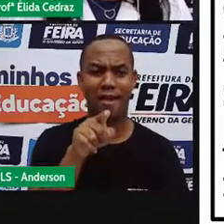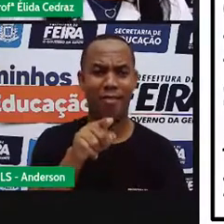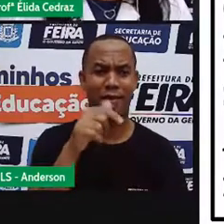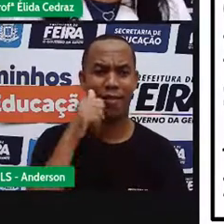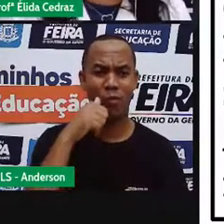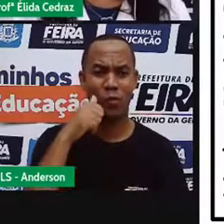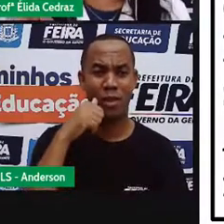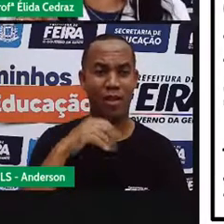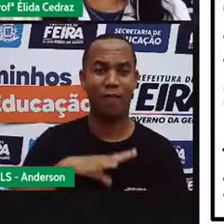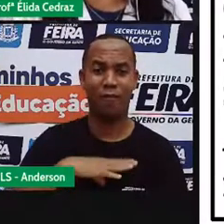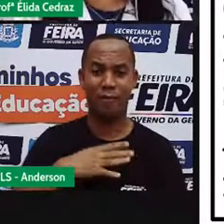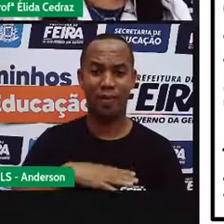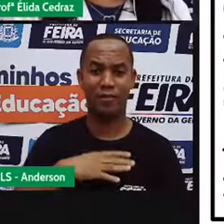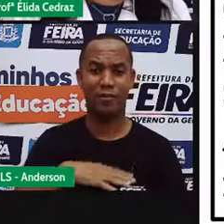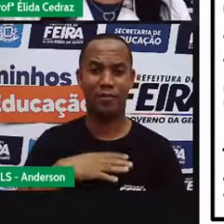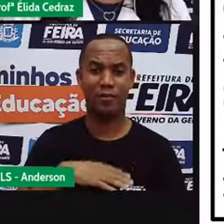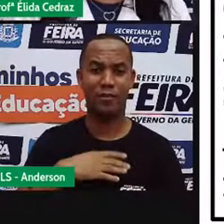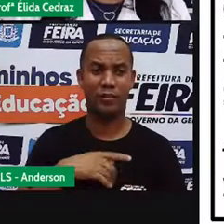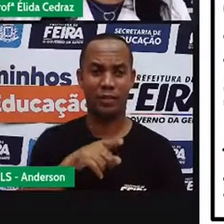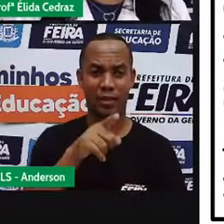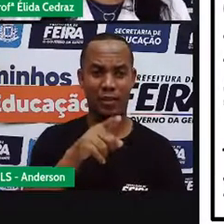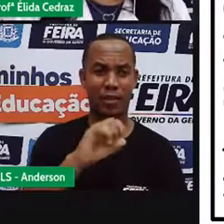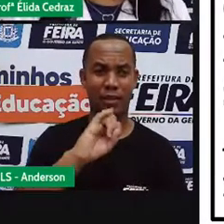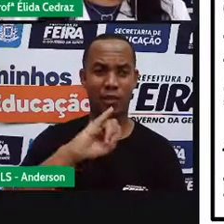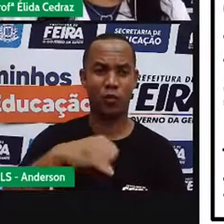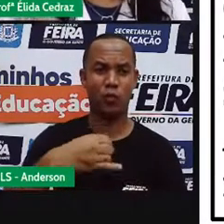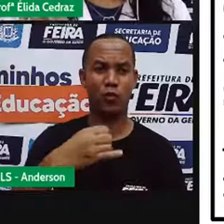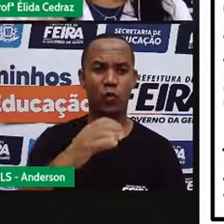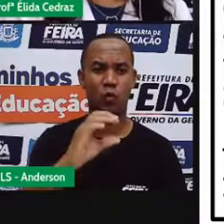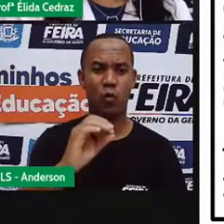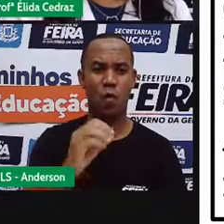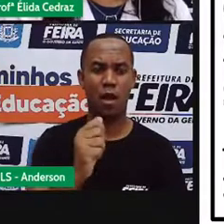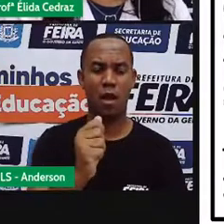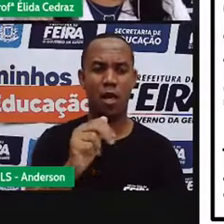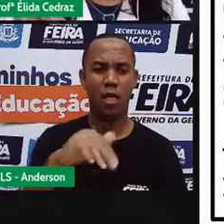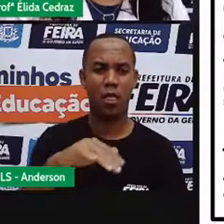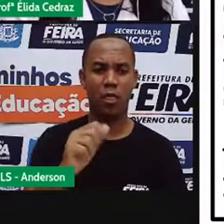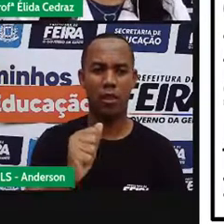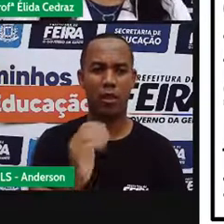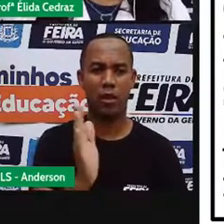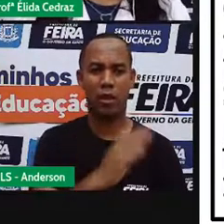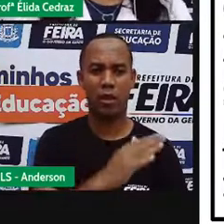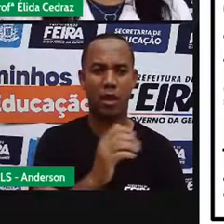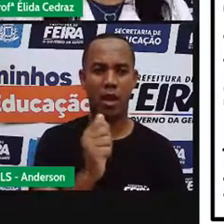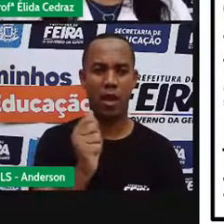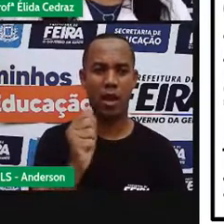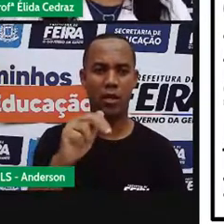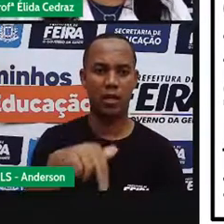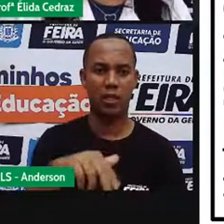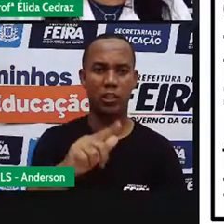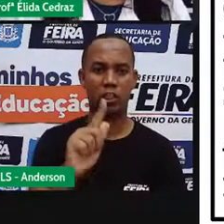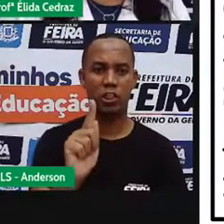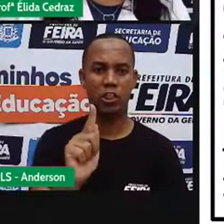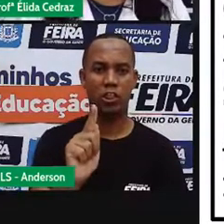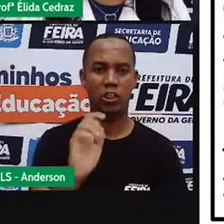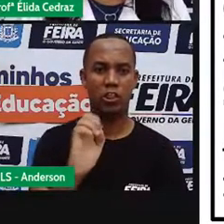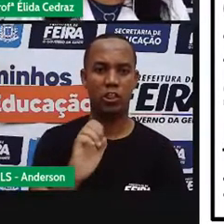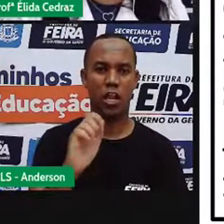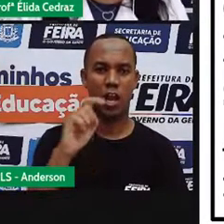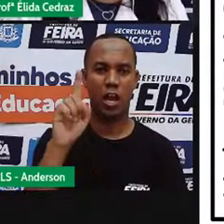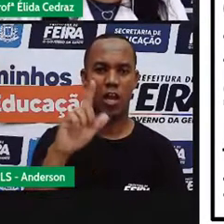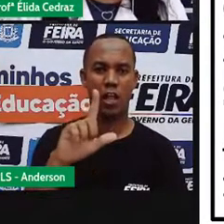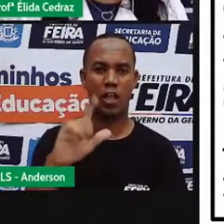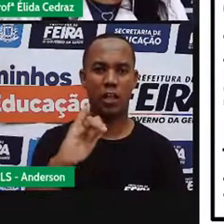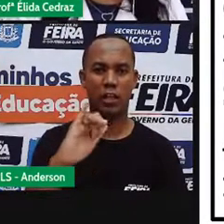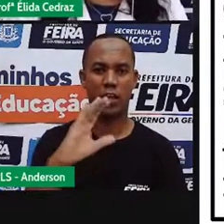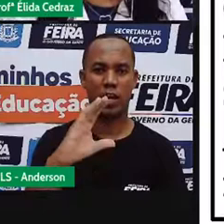Pró falou mais cedo, Joana Angélica, mártir da luta pela independência do